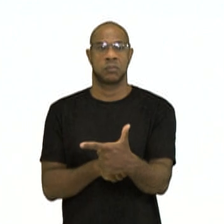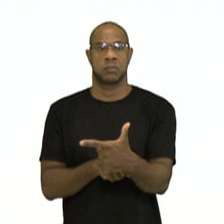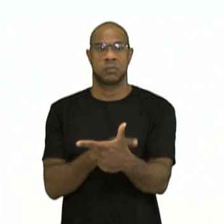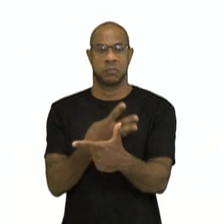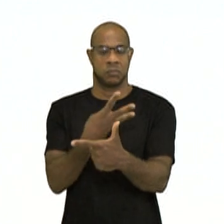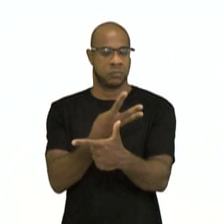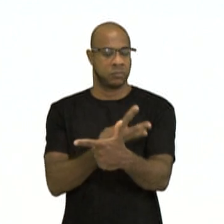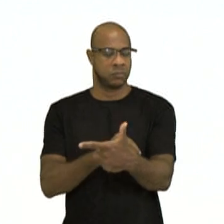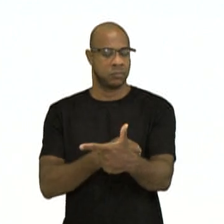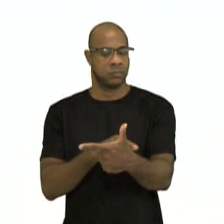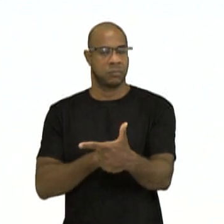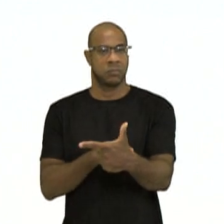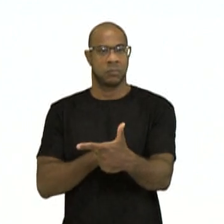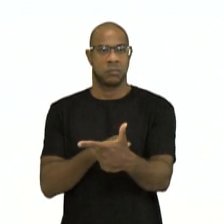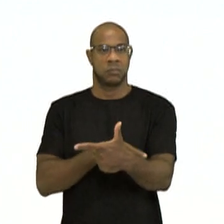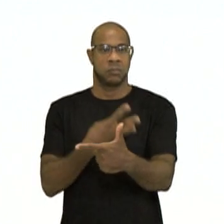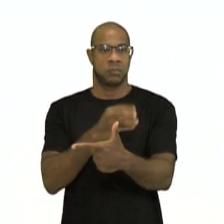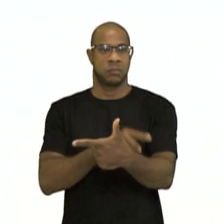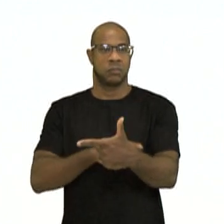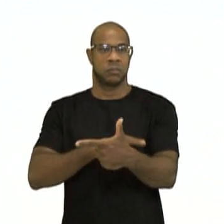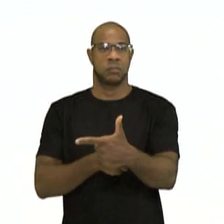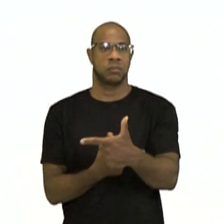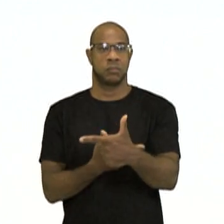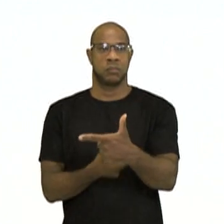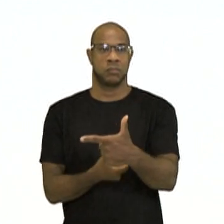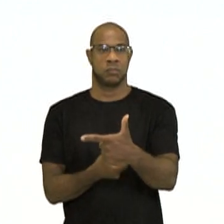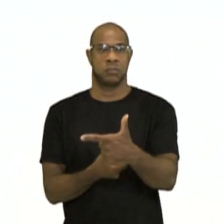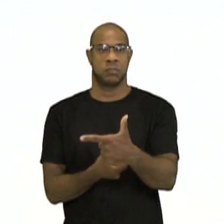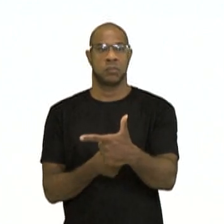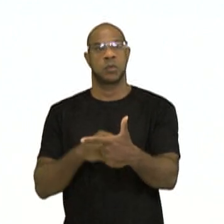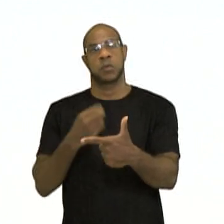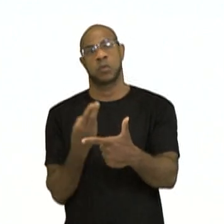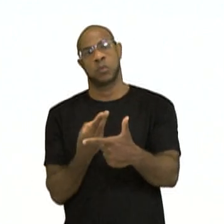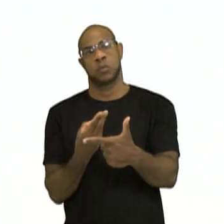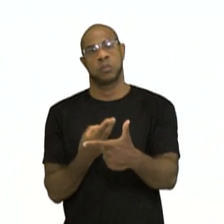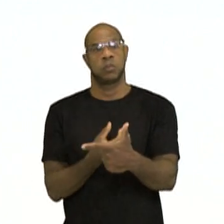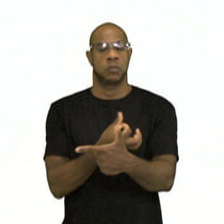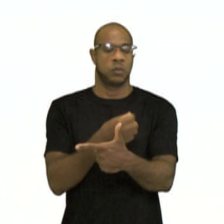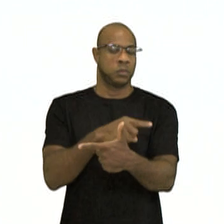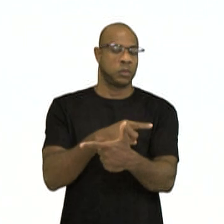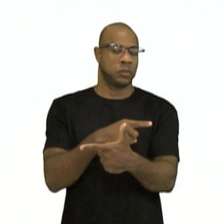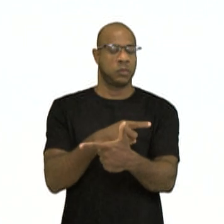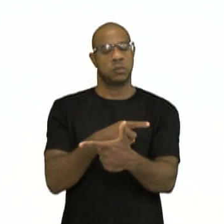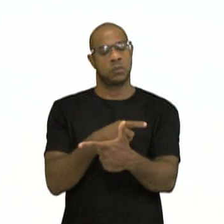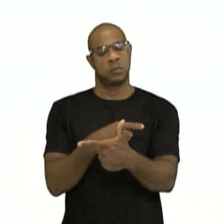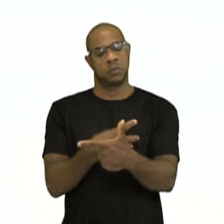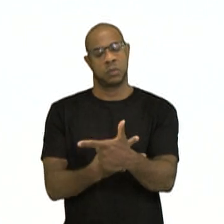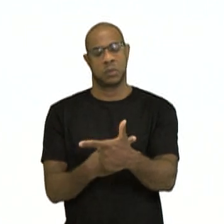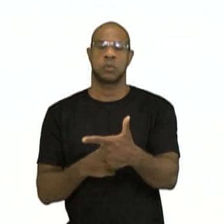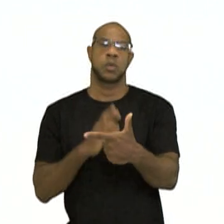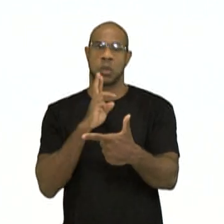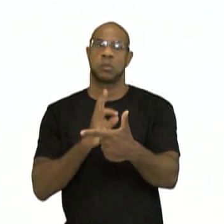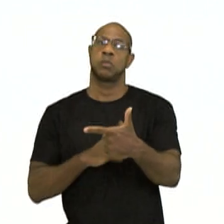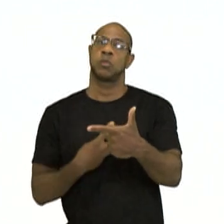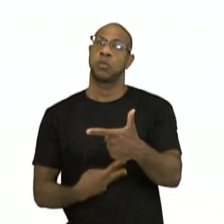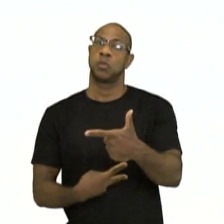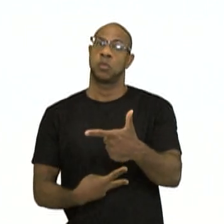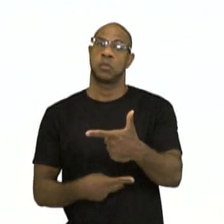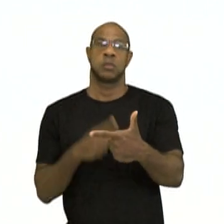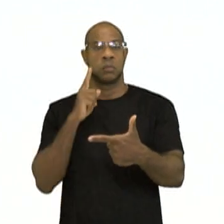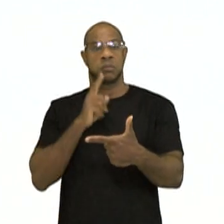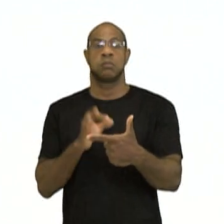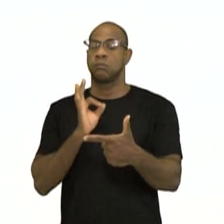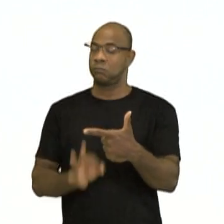aqui, o 40 do 60 vai dar o 20. Ou eu posso fazer aqui, 6 menos 4 vai dar 2, certo? Então, eu tenho uma divisão